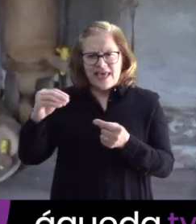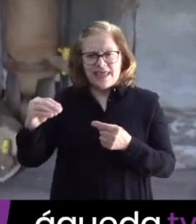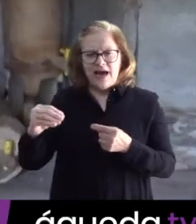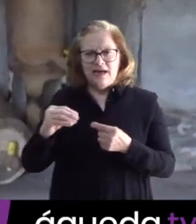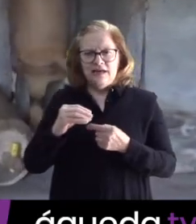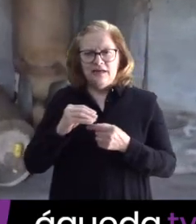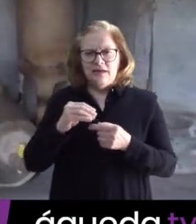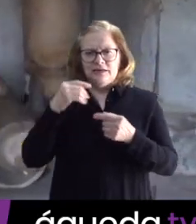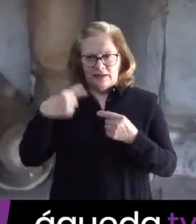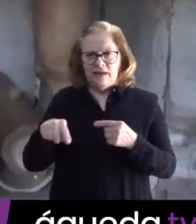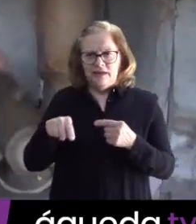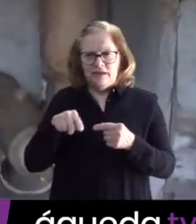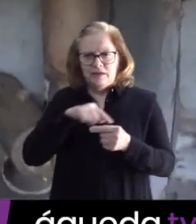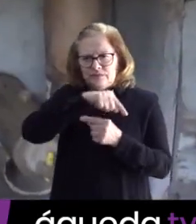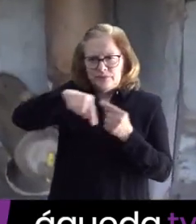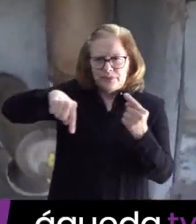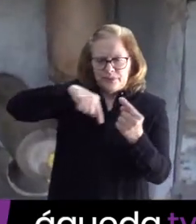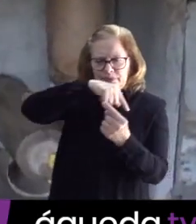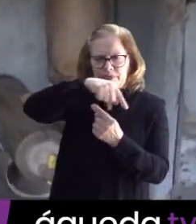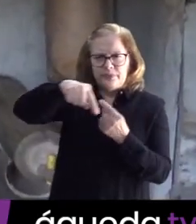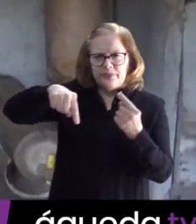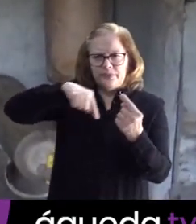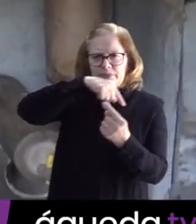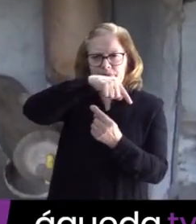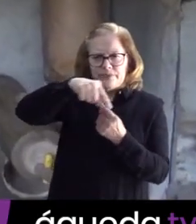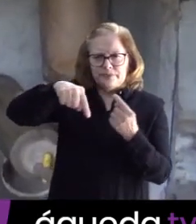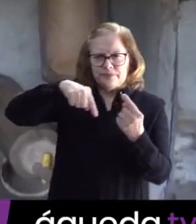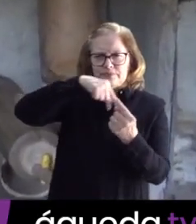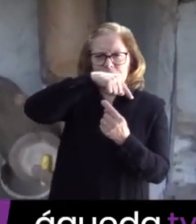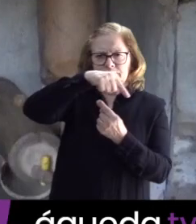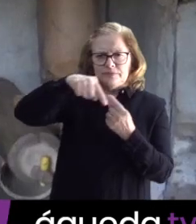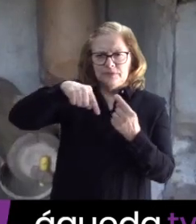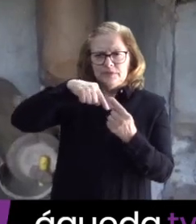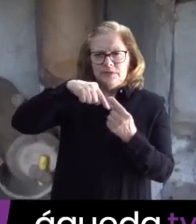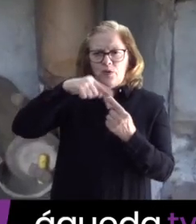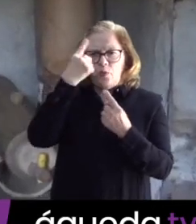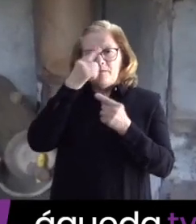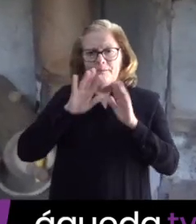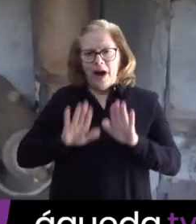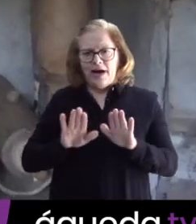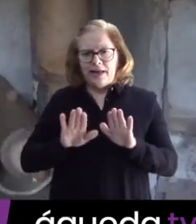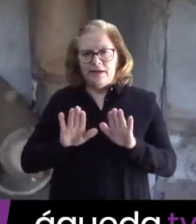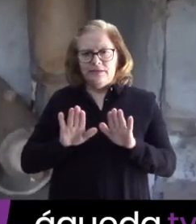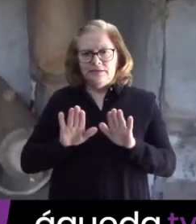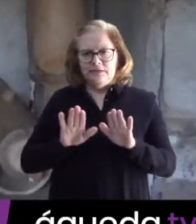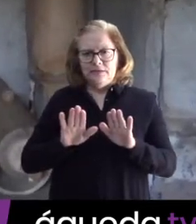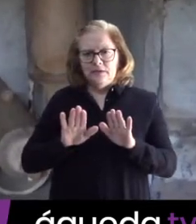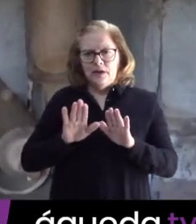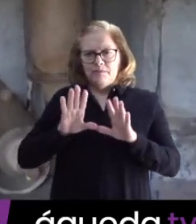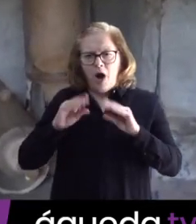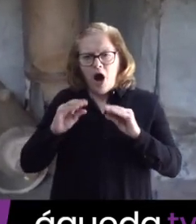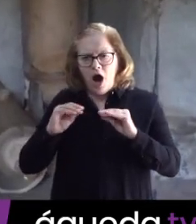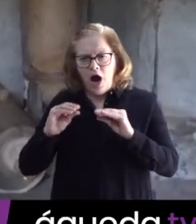moinho, composto por uma mó movível e uma fixa. Uma